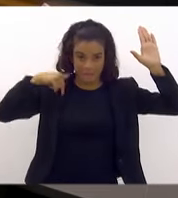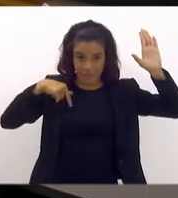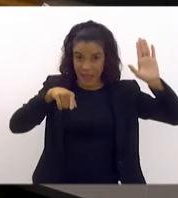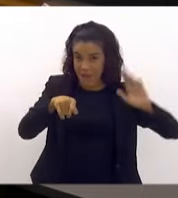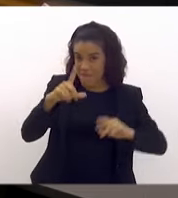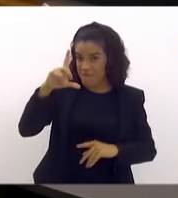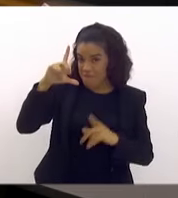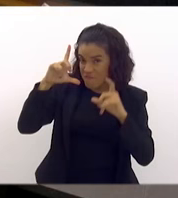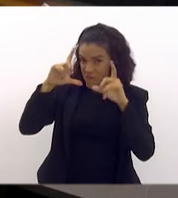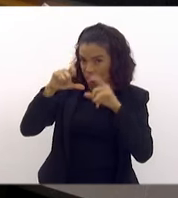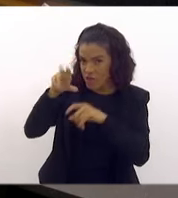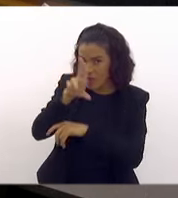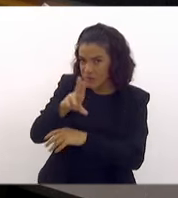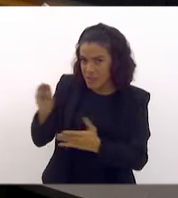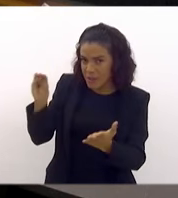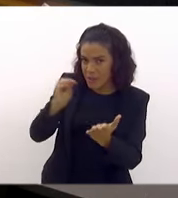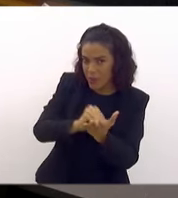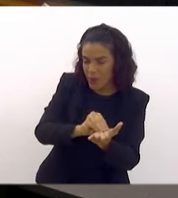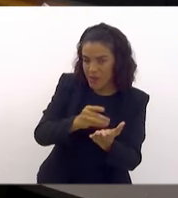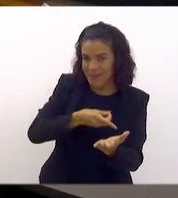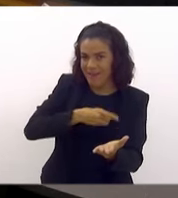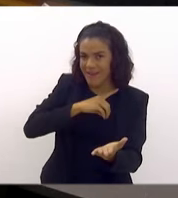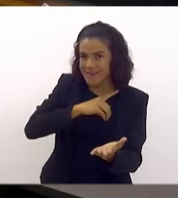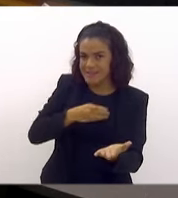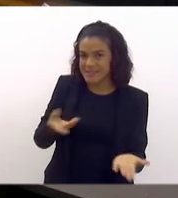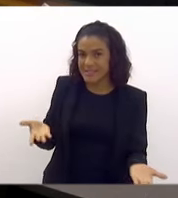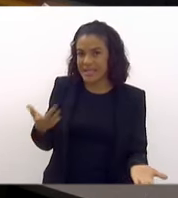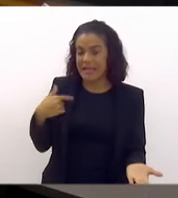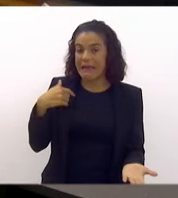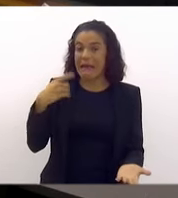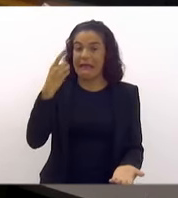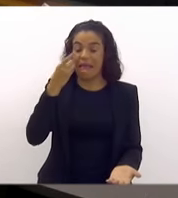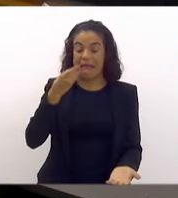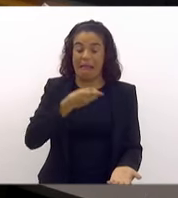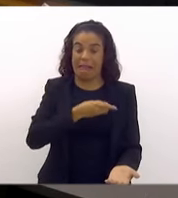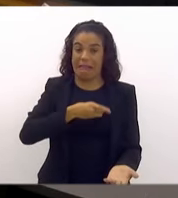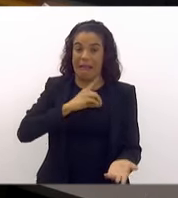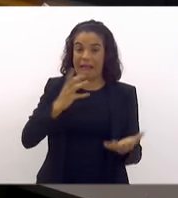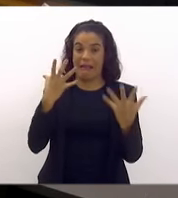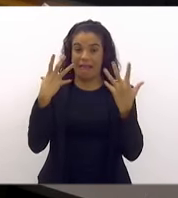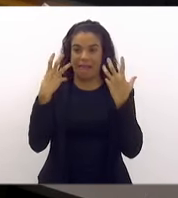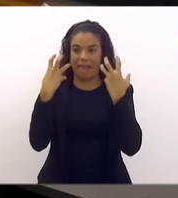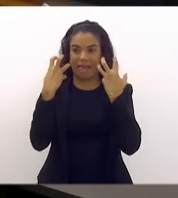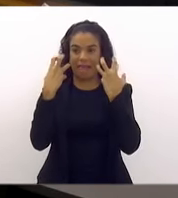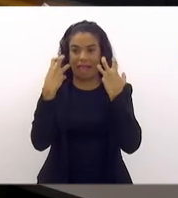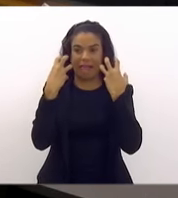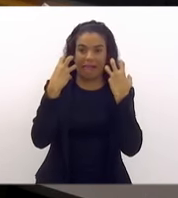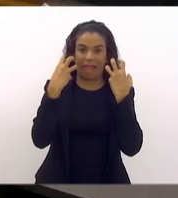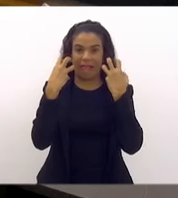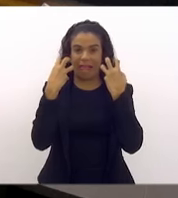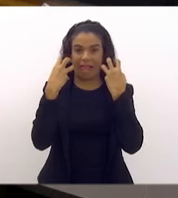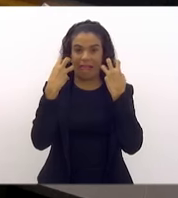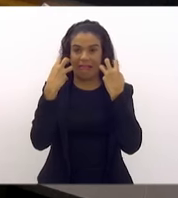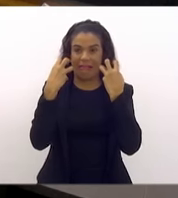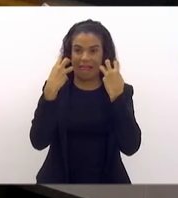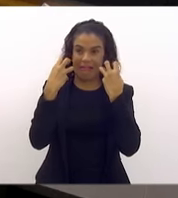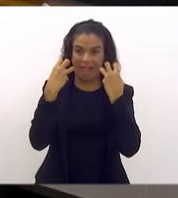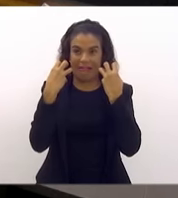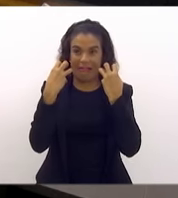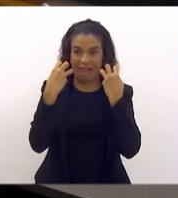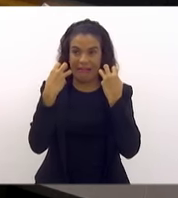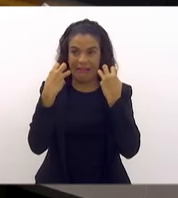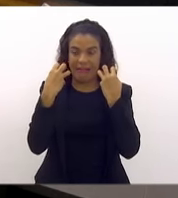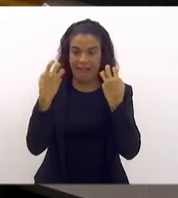pode ser usada na Delegacia aí a delegada ficou até um pouco meio assim diante do susto do que